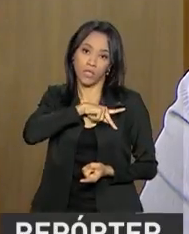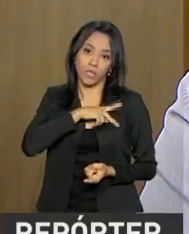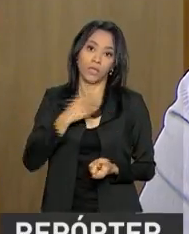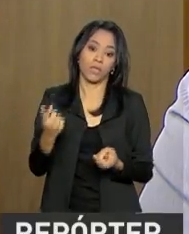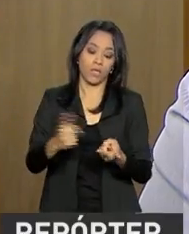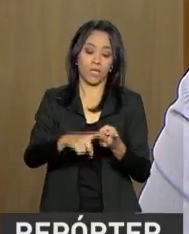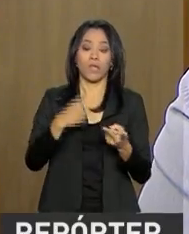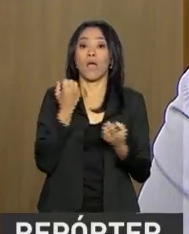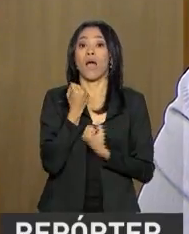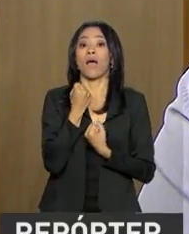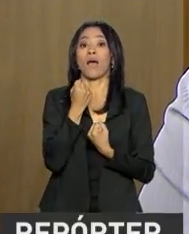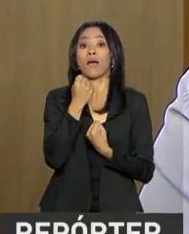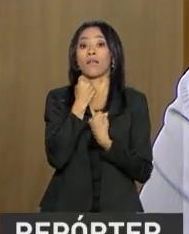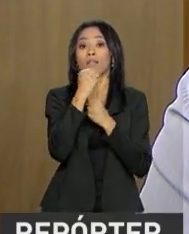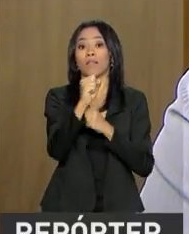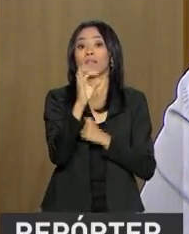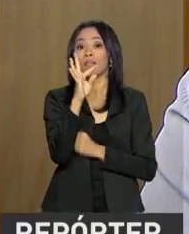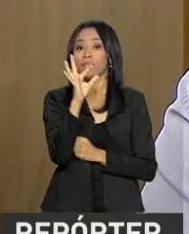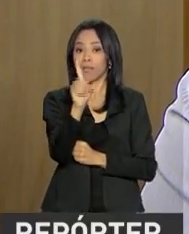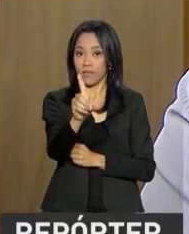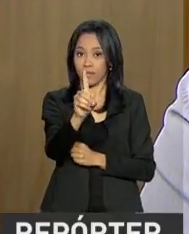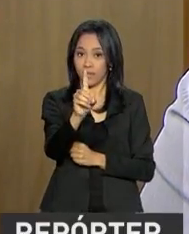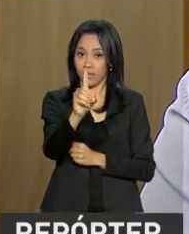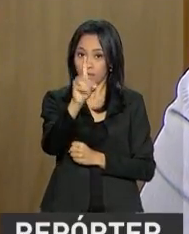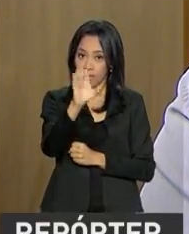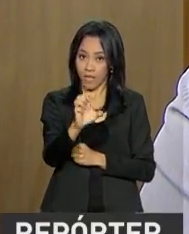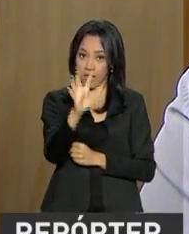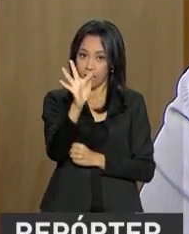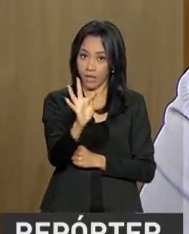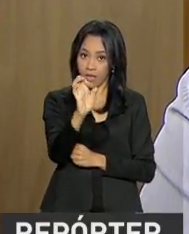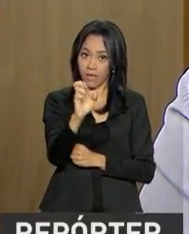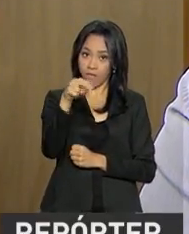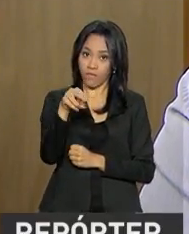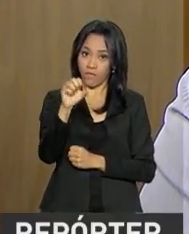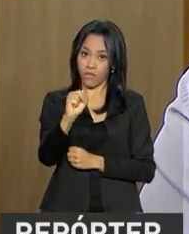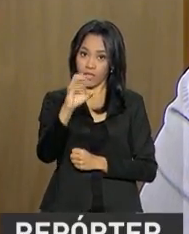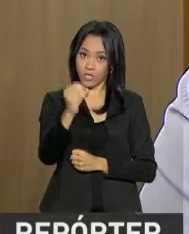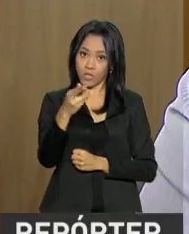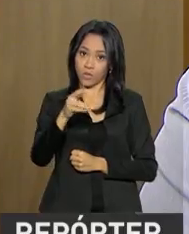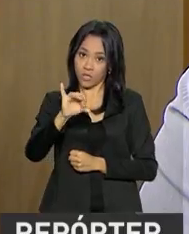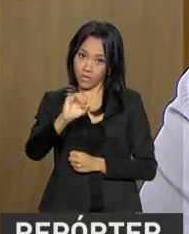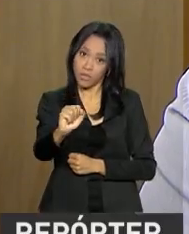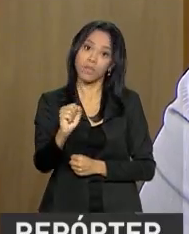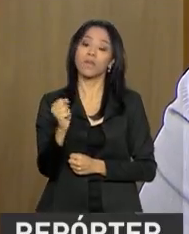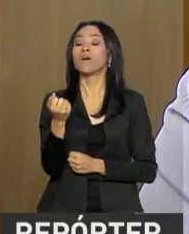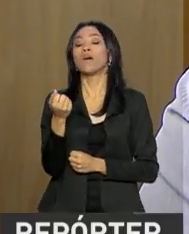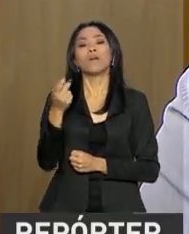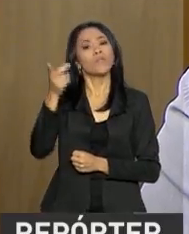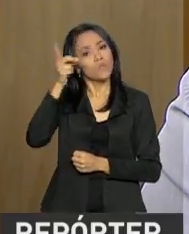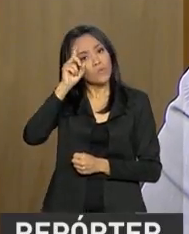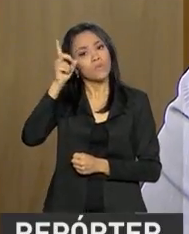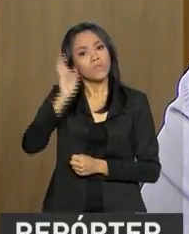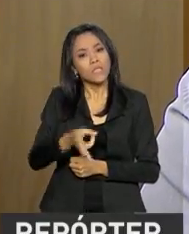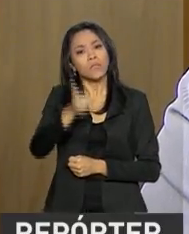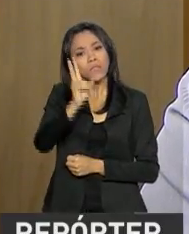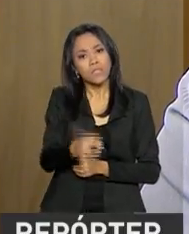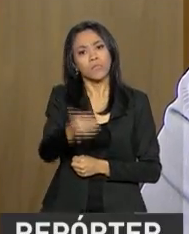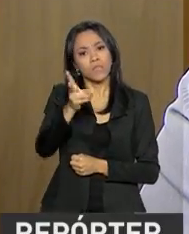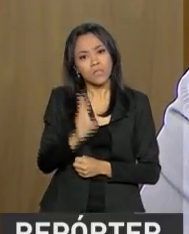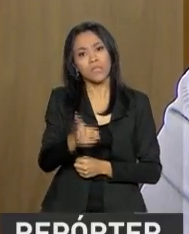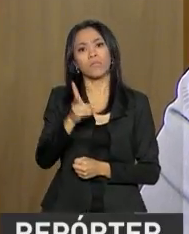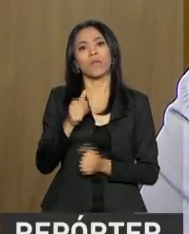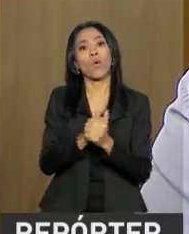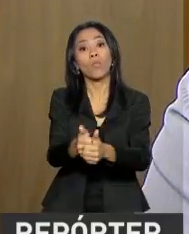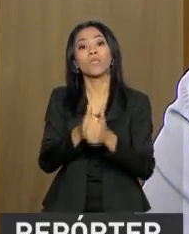pública são órgãos que estarão lidando é de outubro na mente no acompanhamento